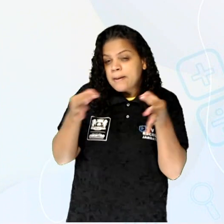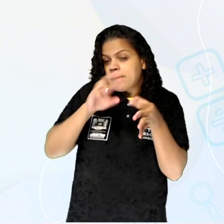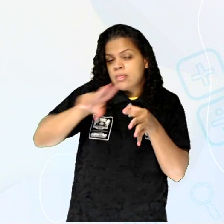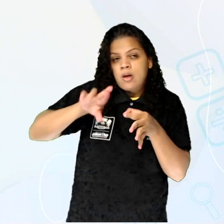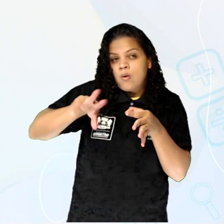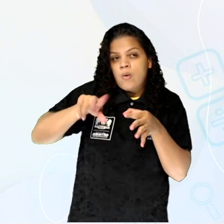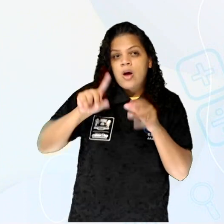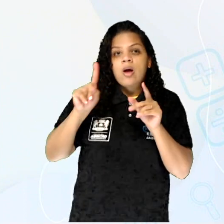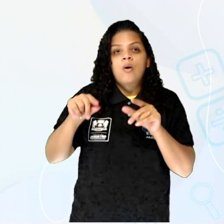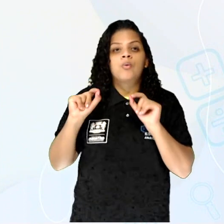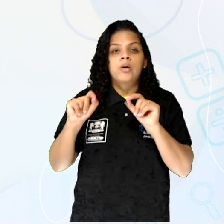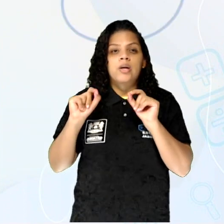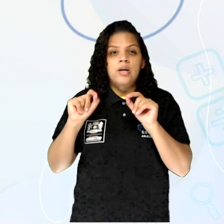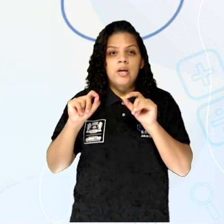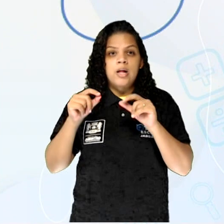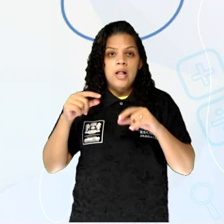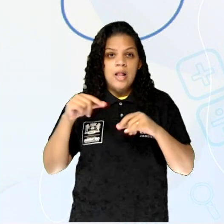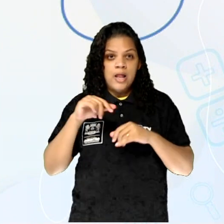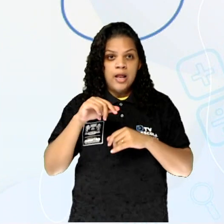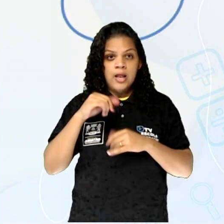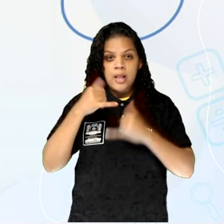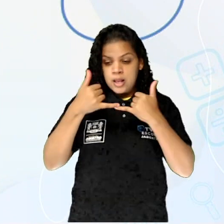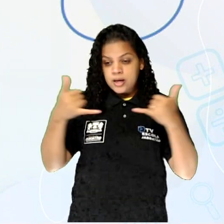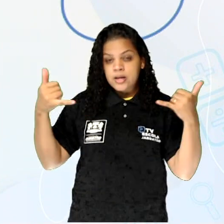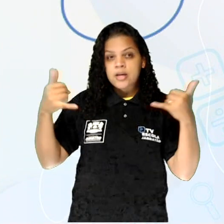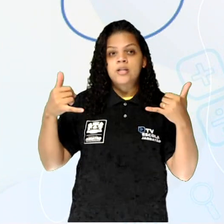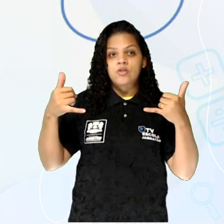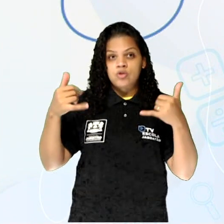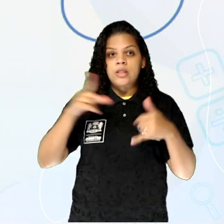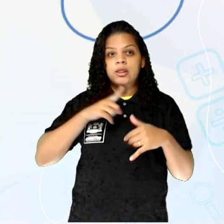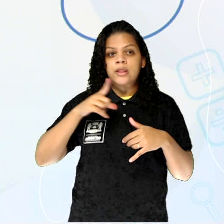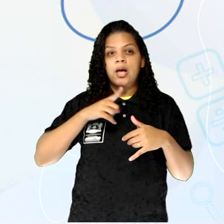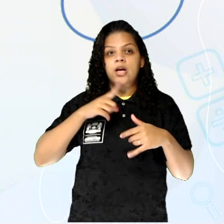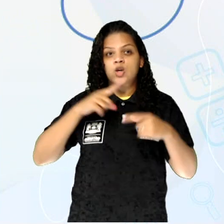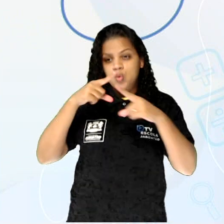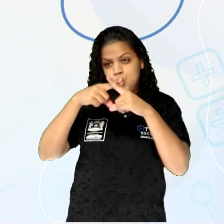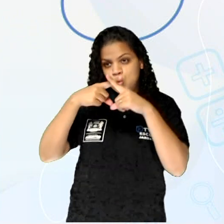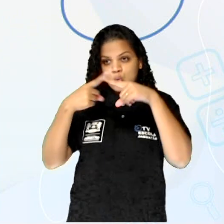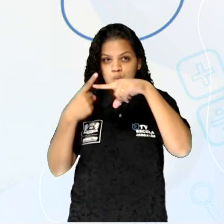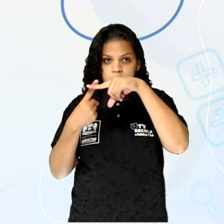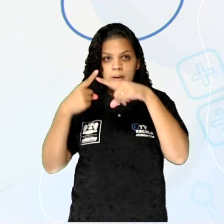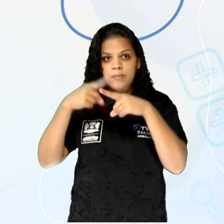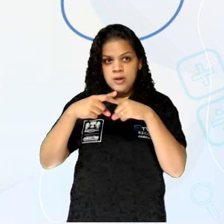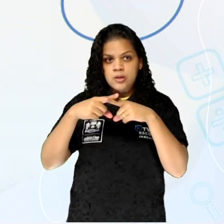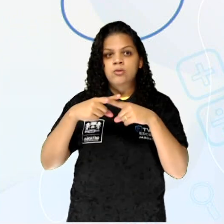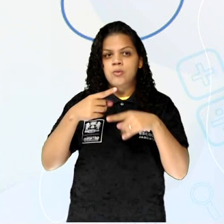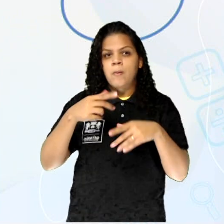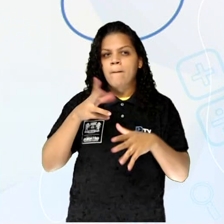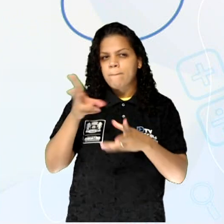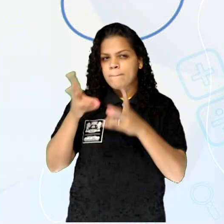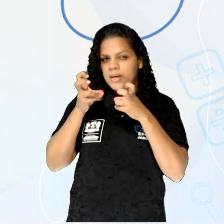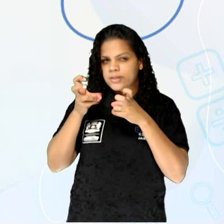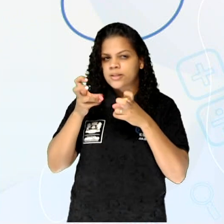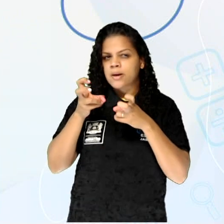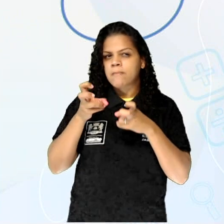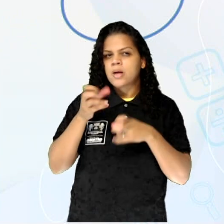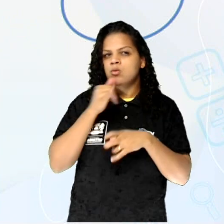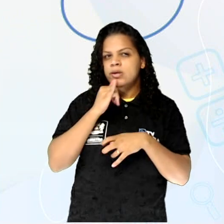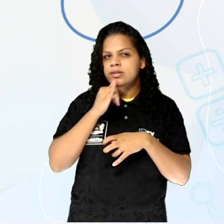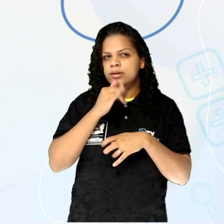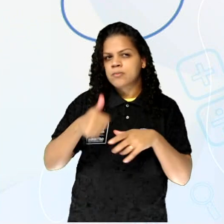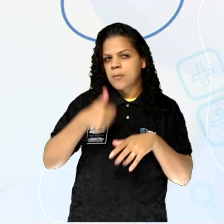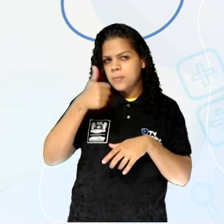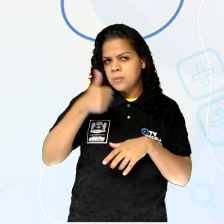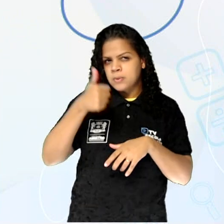linhas fechadas quem tem cruzamento e observem nós temos um cruzamento aqui neste primeiro